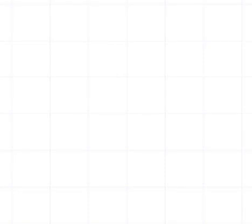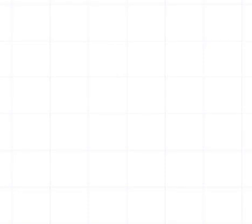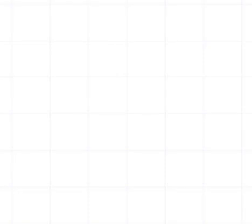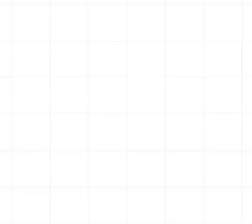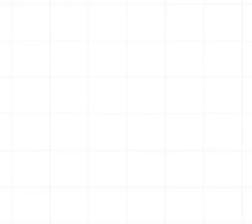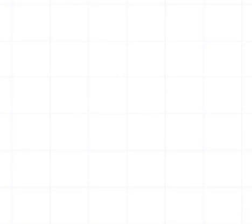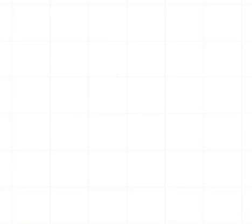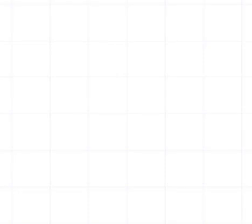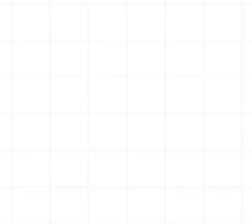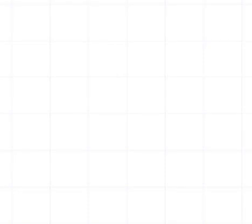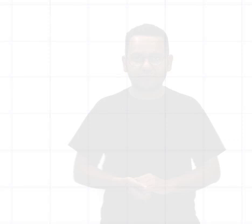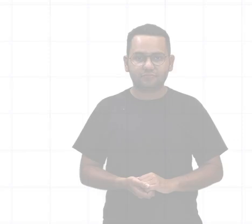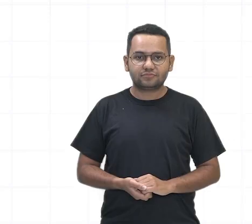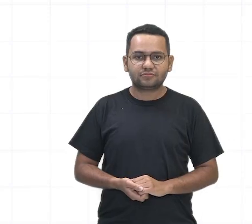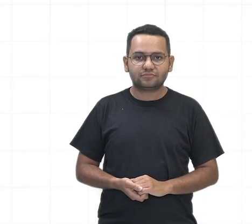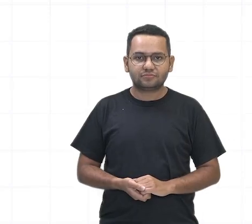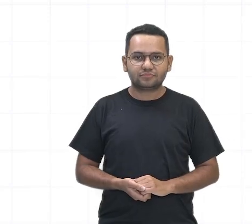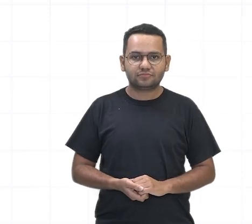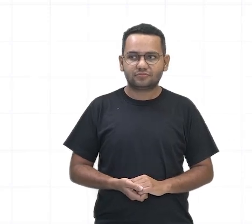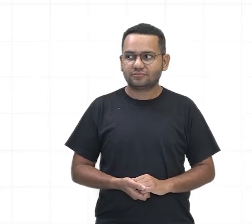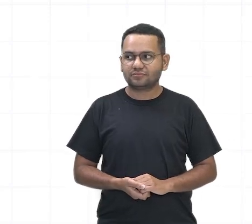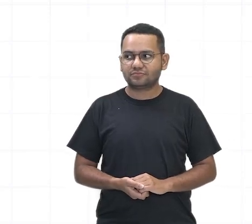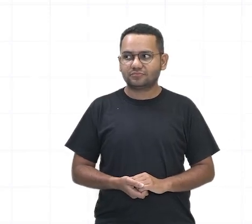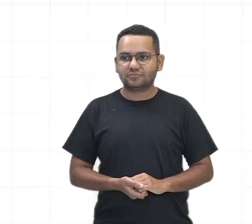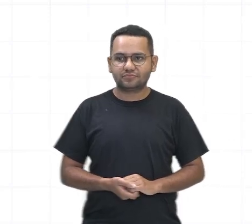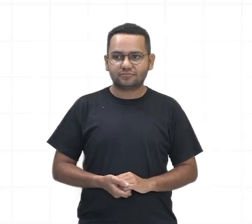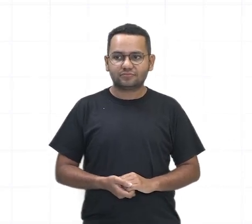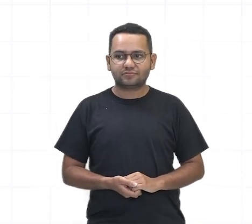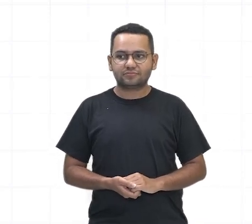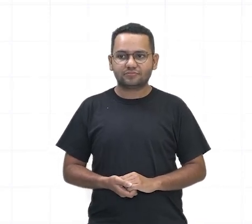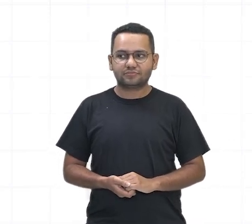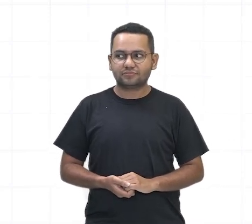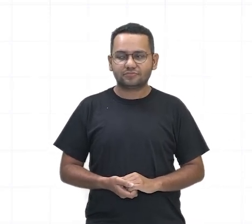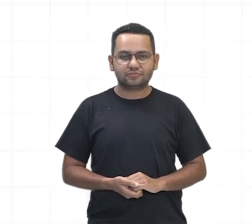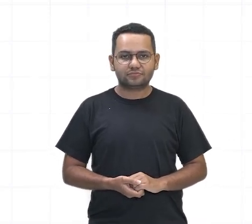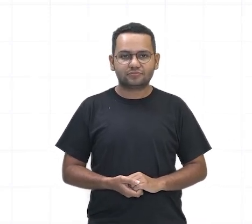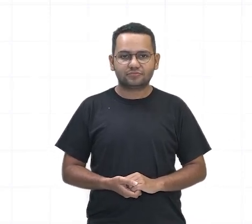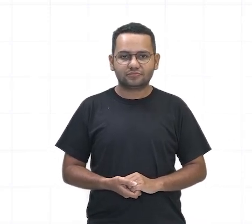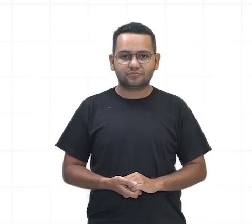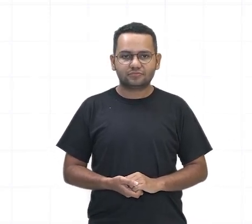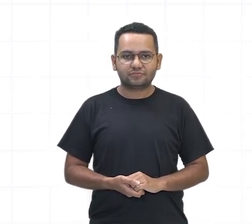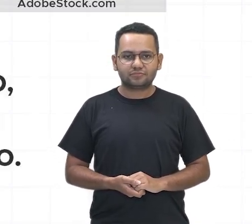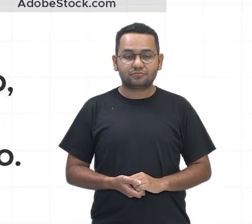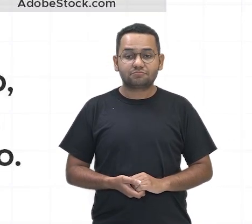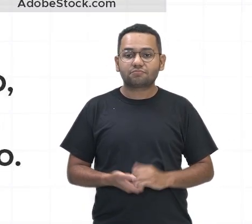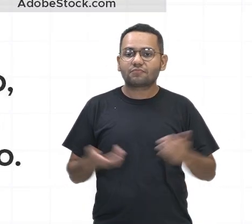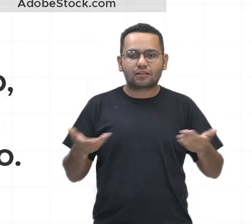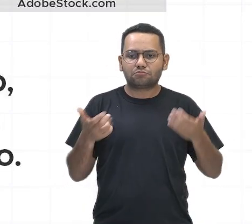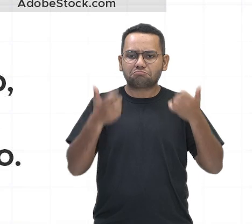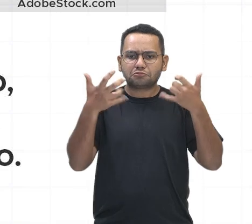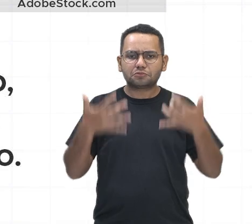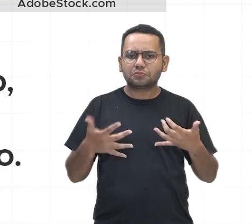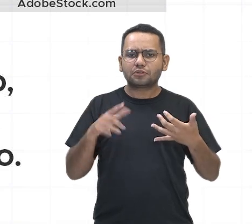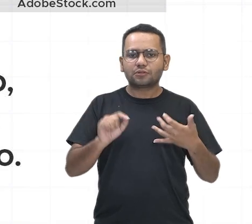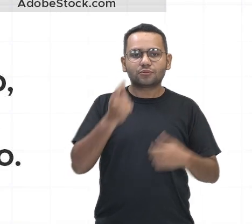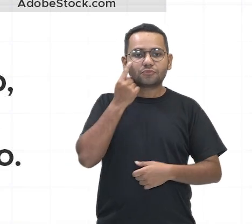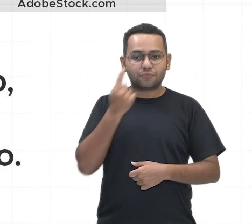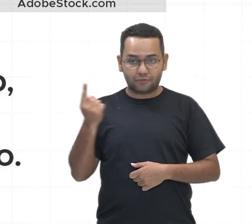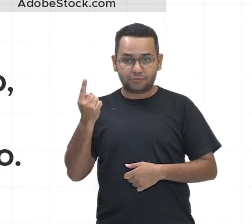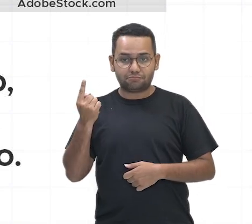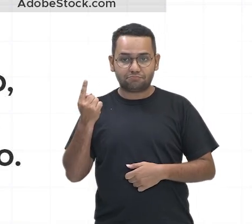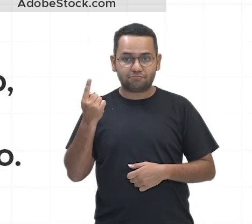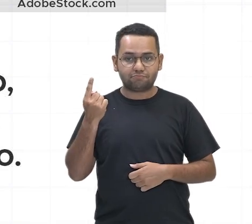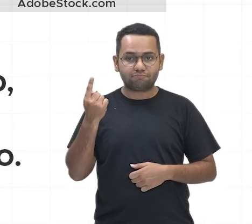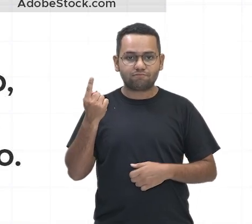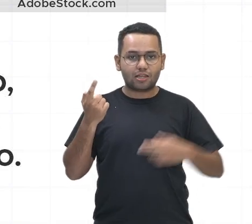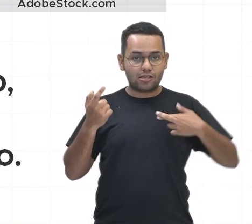Vamos agora olhar para a dimensão da ética e da religião e da ética. A religião